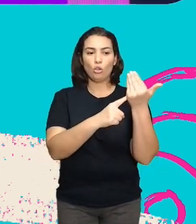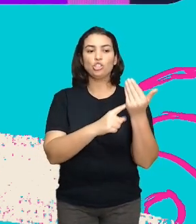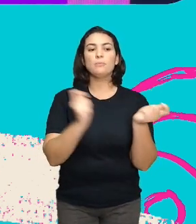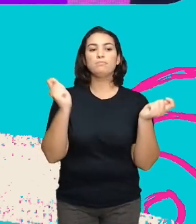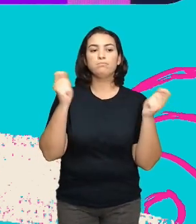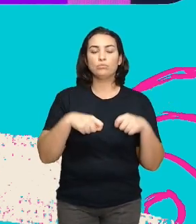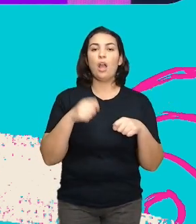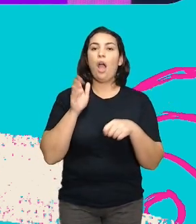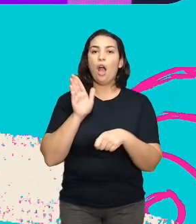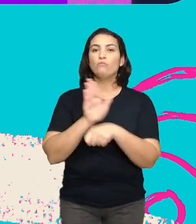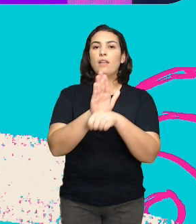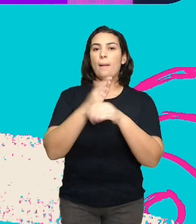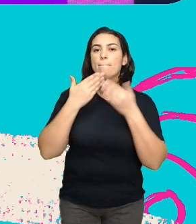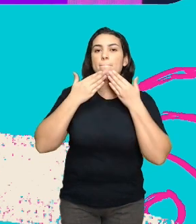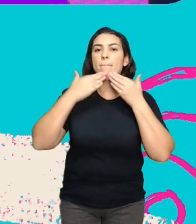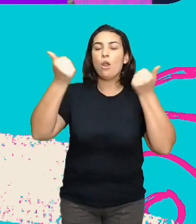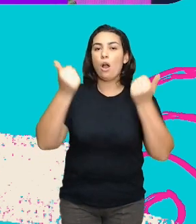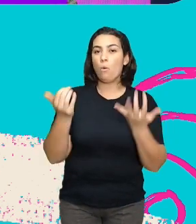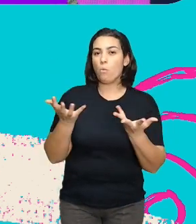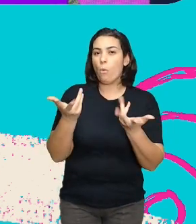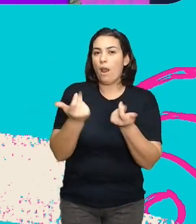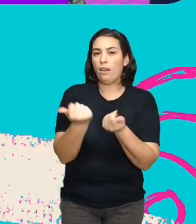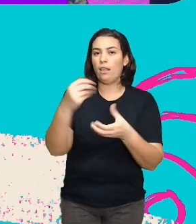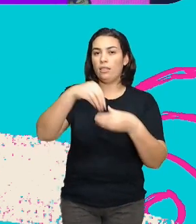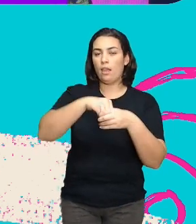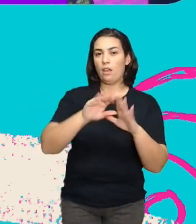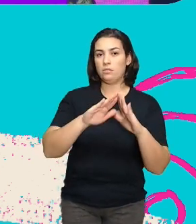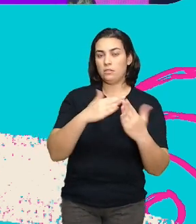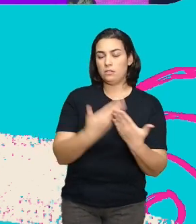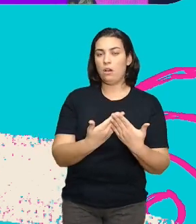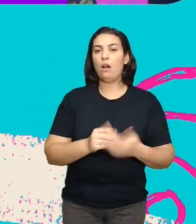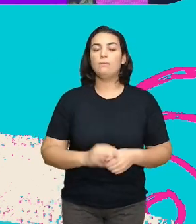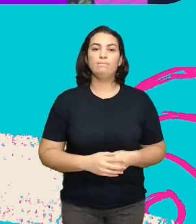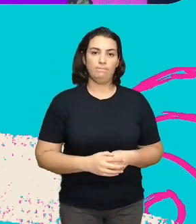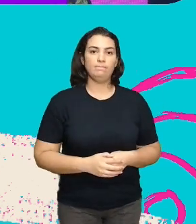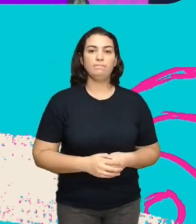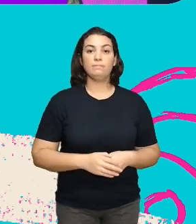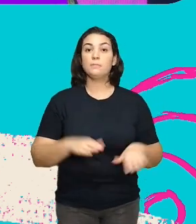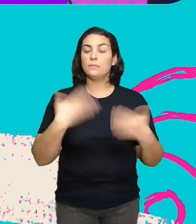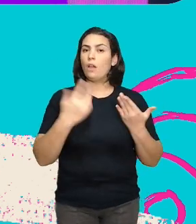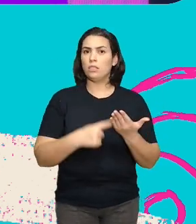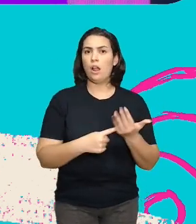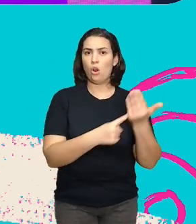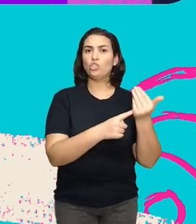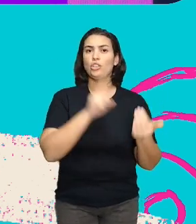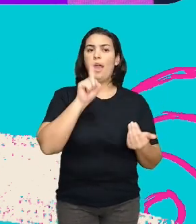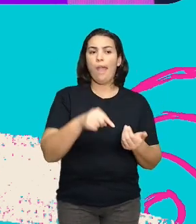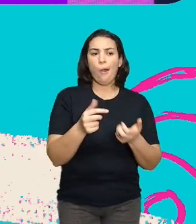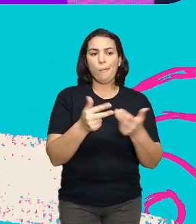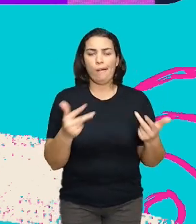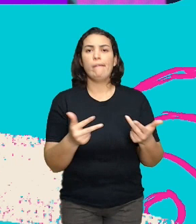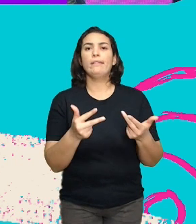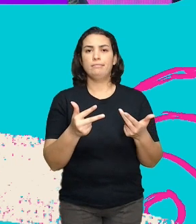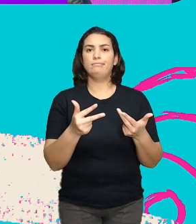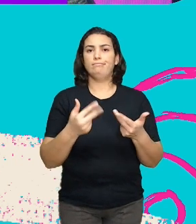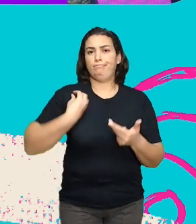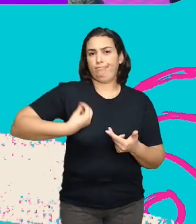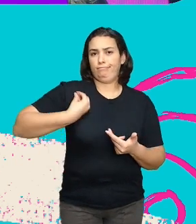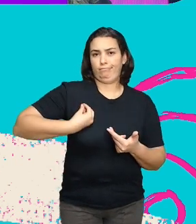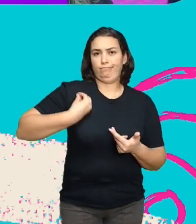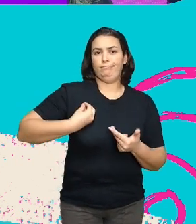a melhorar a qualidade da escola. Então, a tecnologia é algo presente, é algo importante para o estudante, mas,